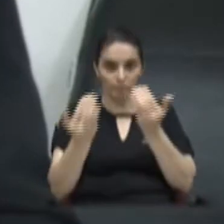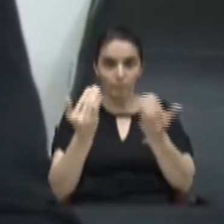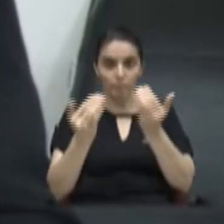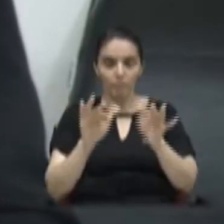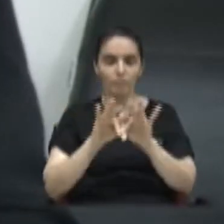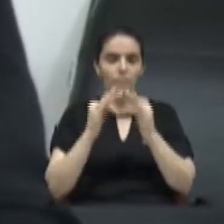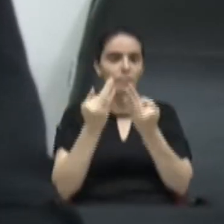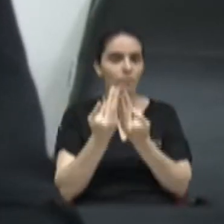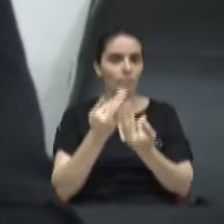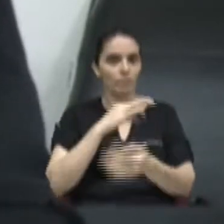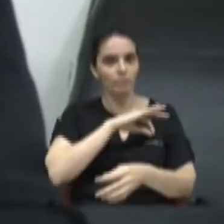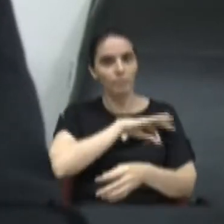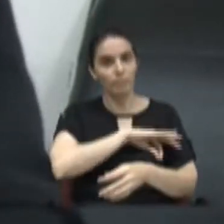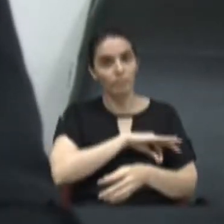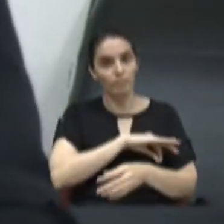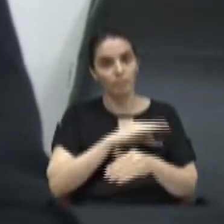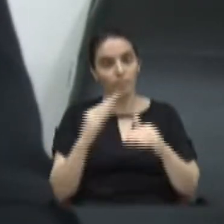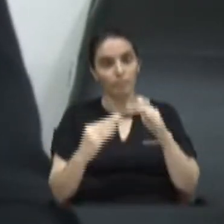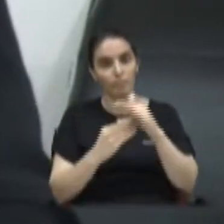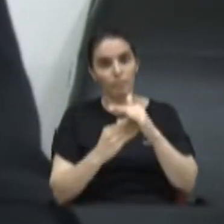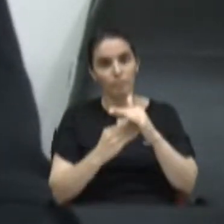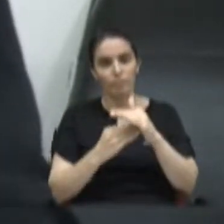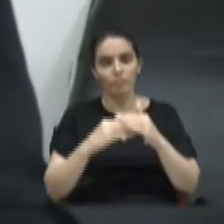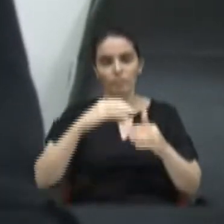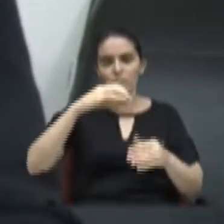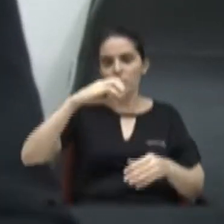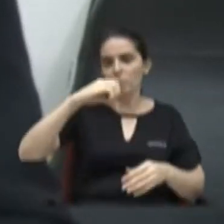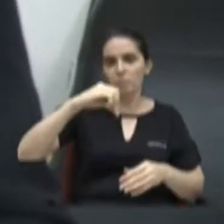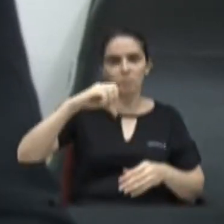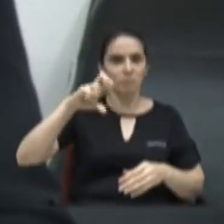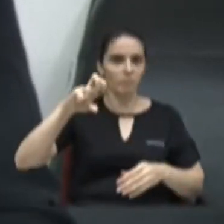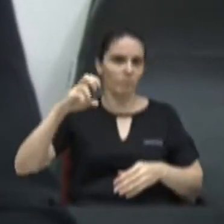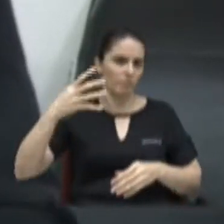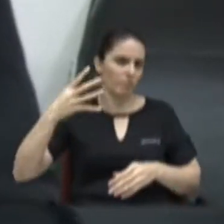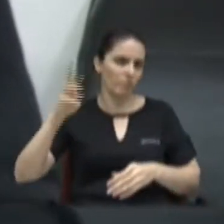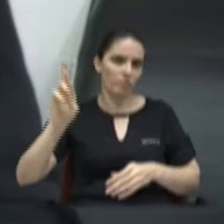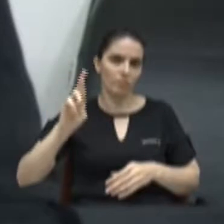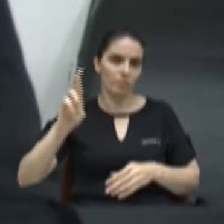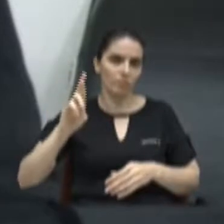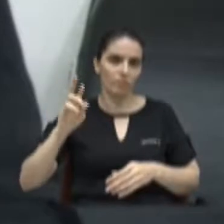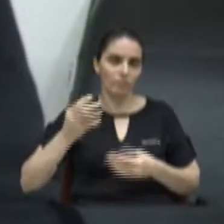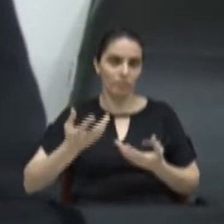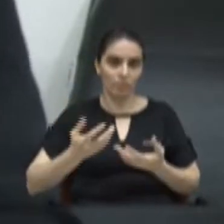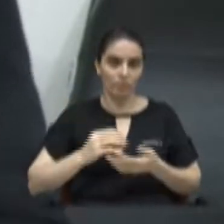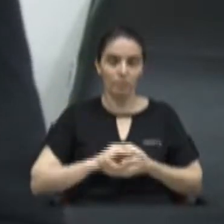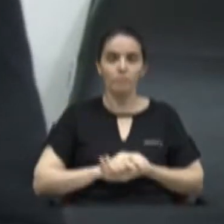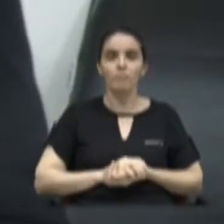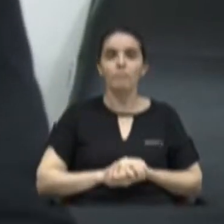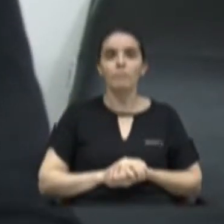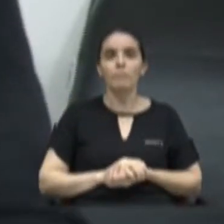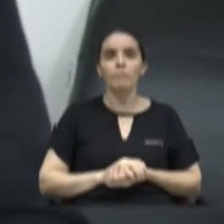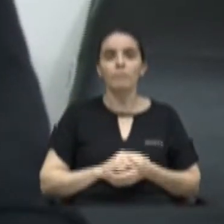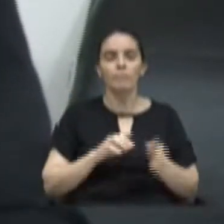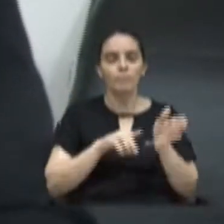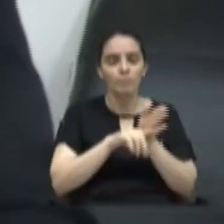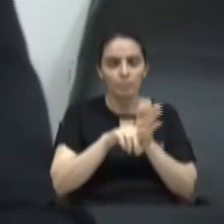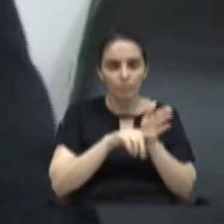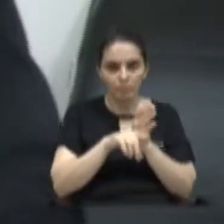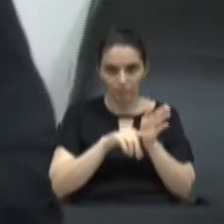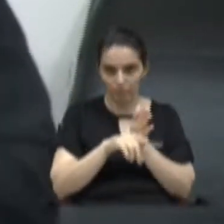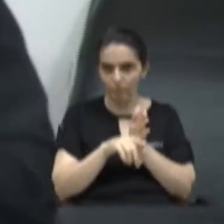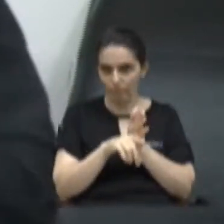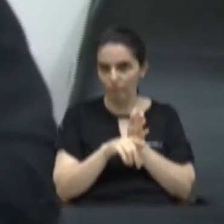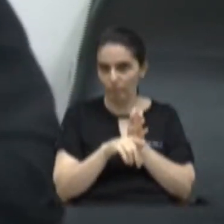Ou seja, hoje o salário mínimo é R$ 954. Em pesquisas, né,